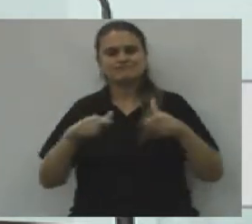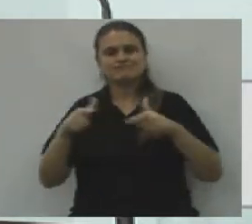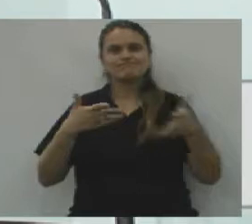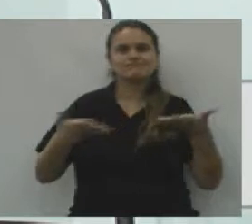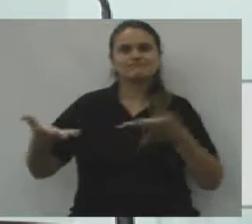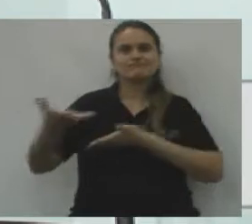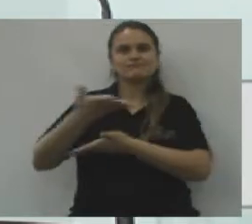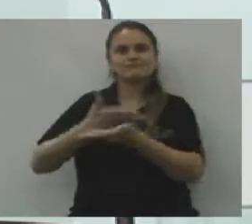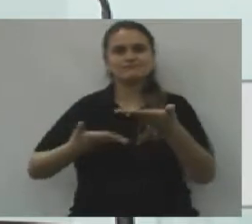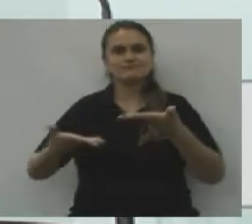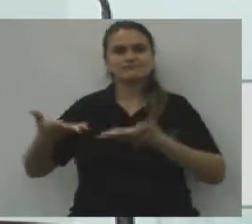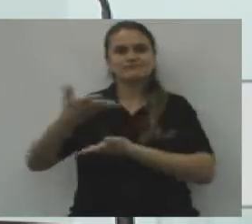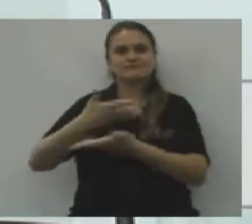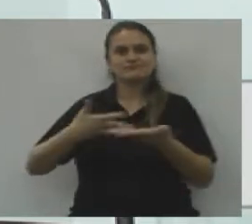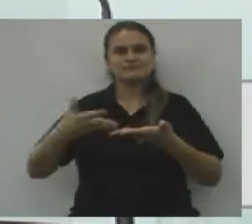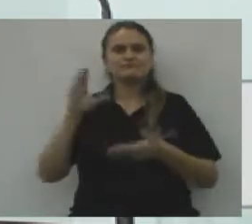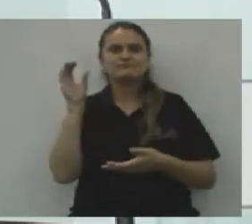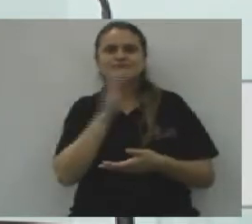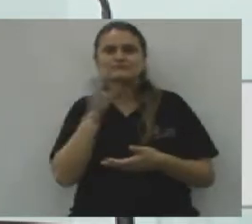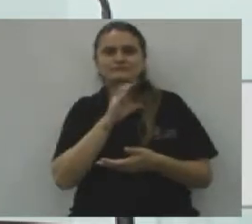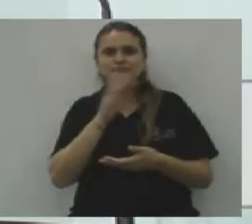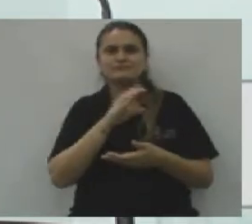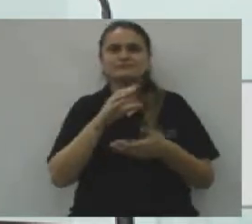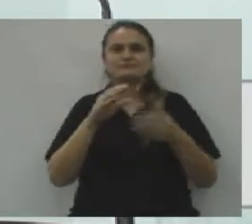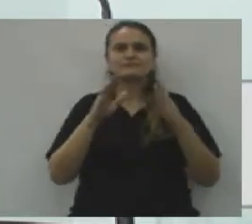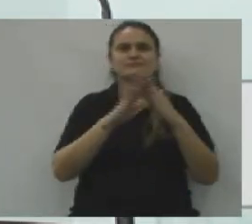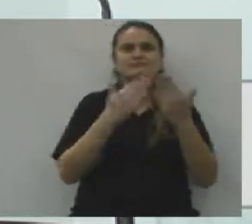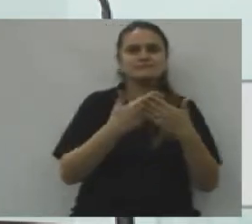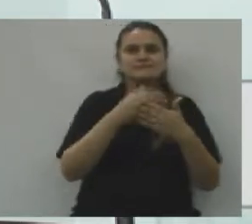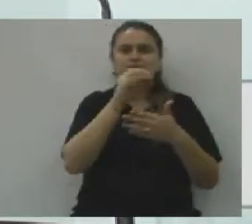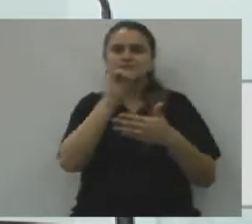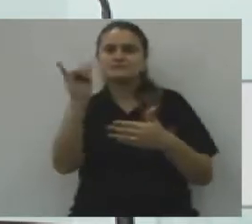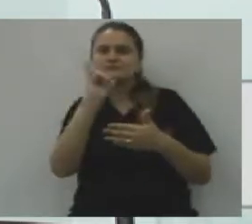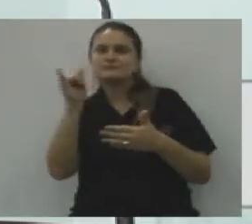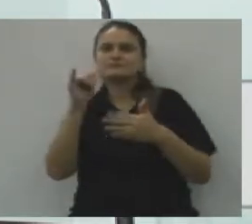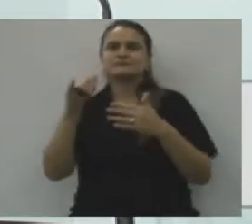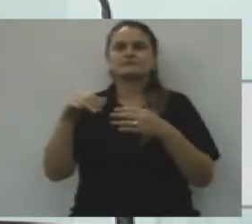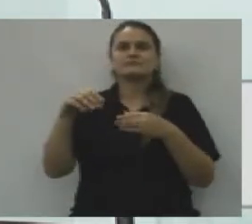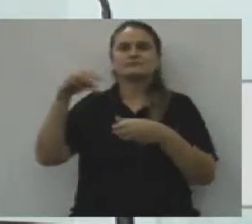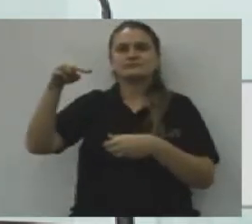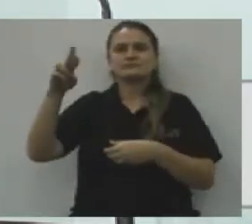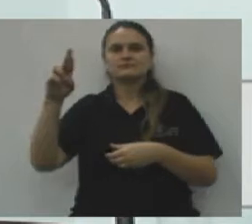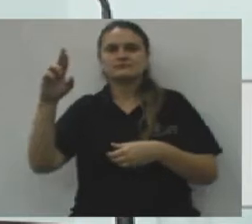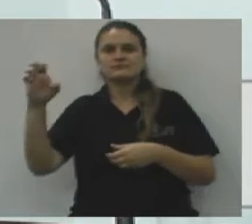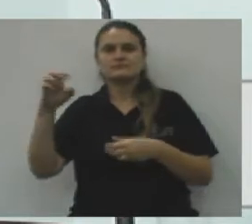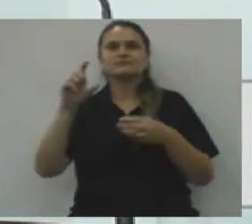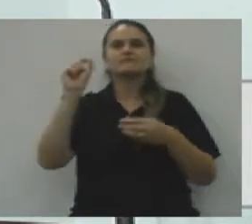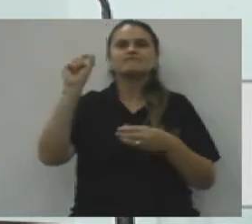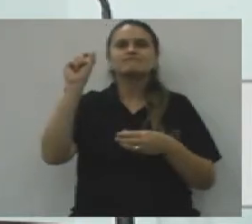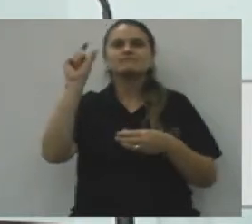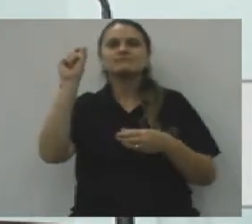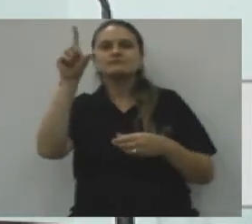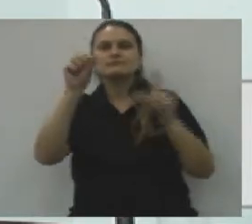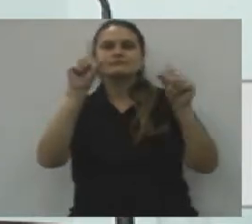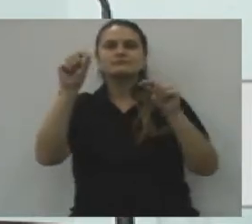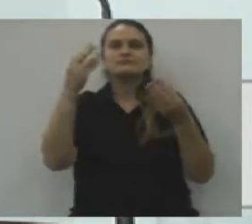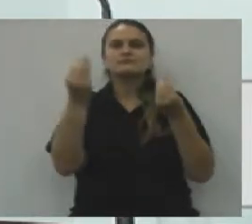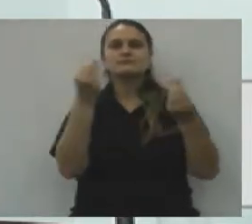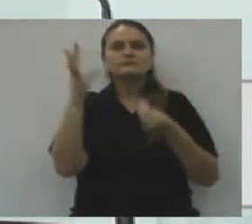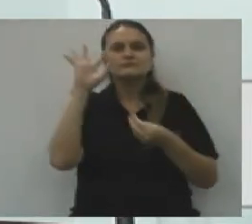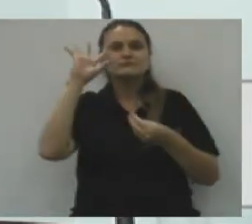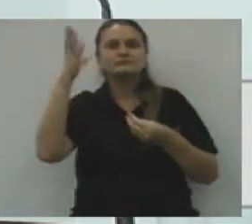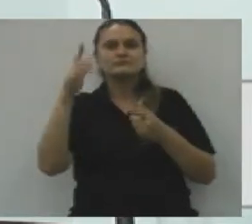intercâmbio e essa agilização entre as escolas, entre o núcleo e os poderes que podem decidir e